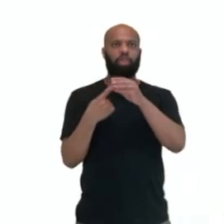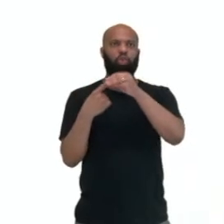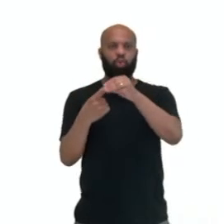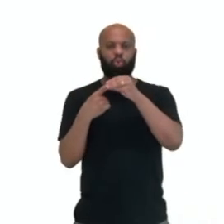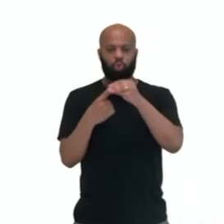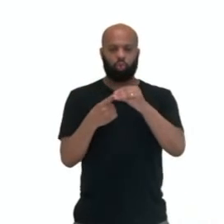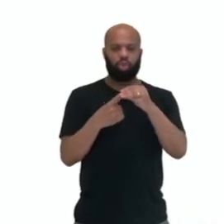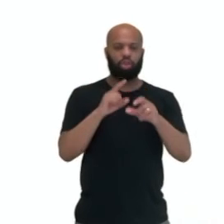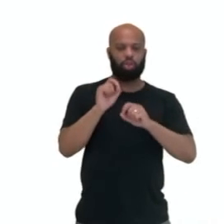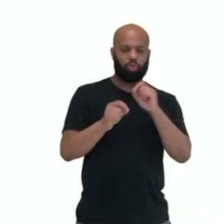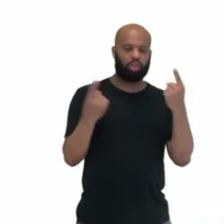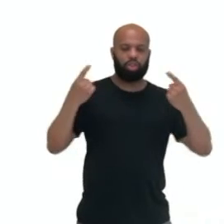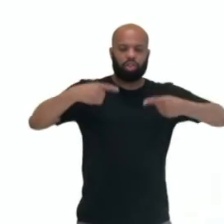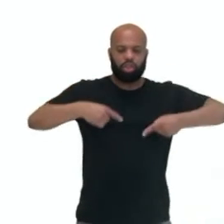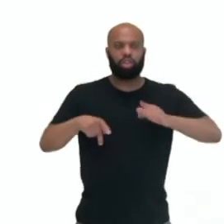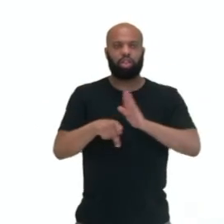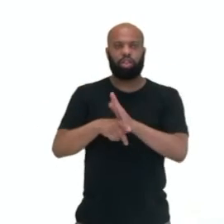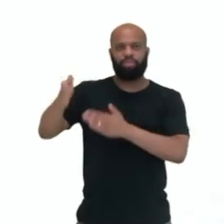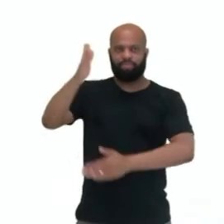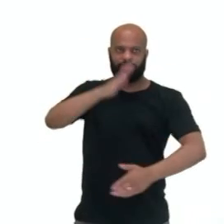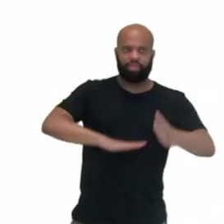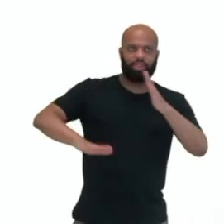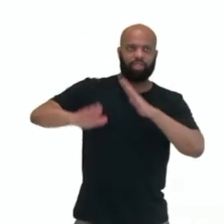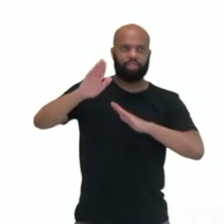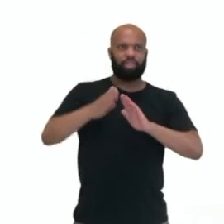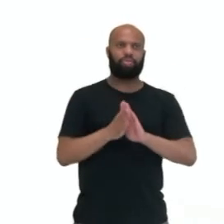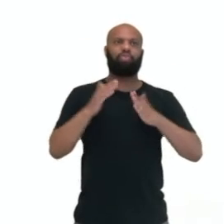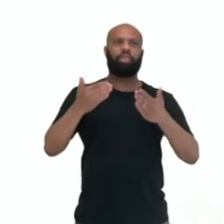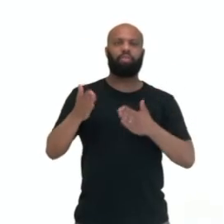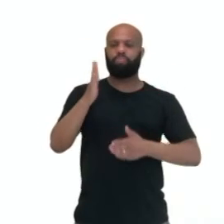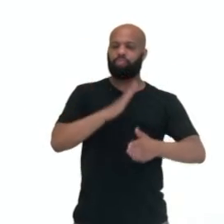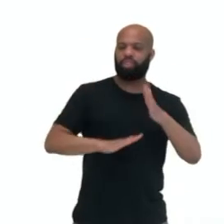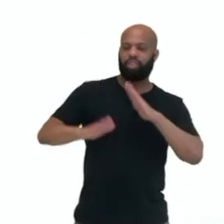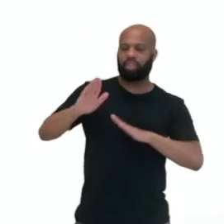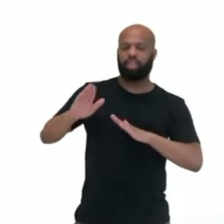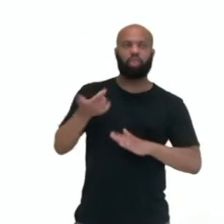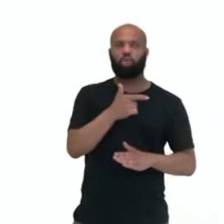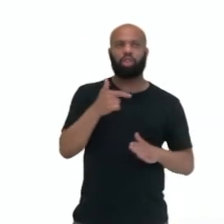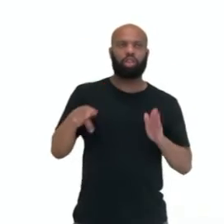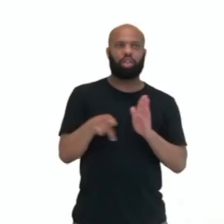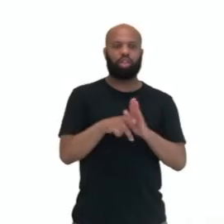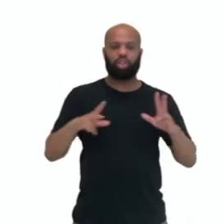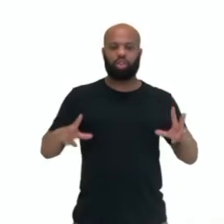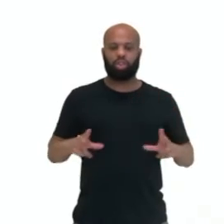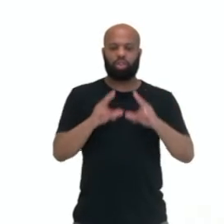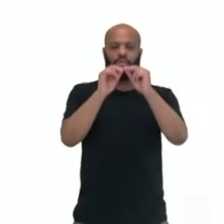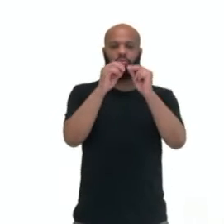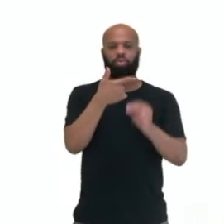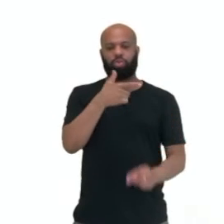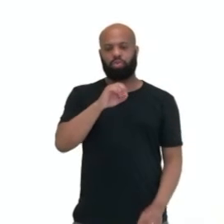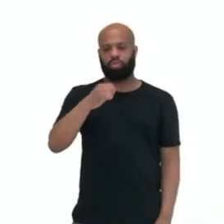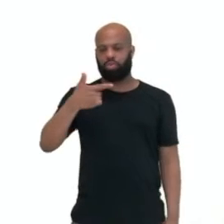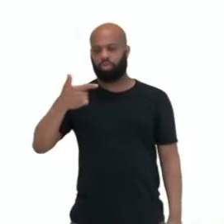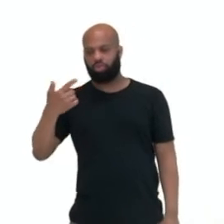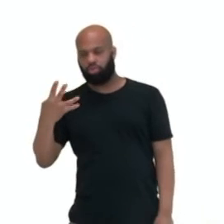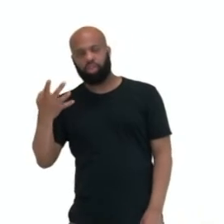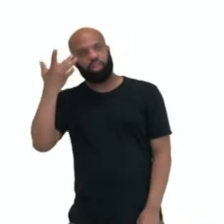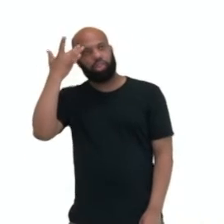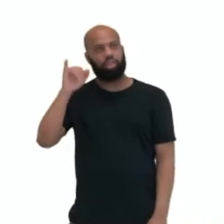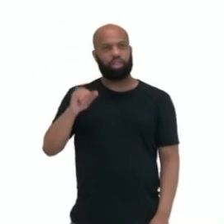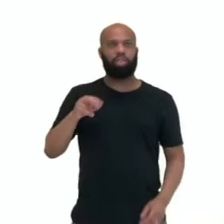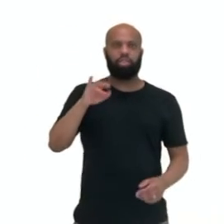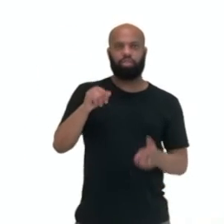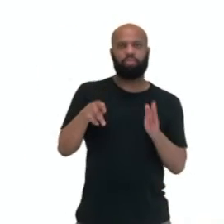única Olimpíada da modalidade. Modalidade não está no programa para Paris 2024 e não se sabe se voltará para Los